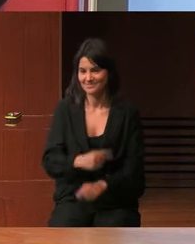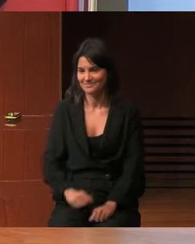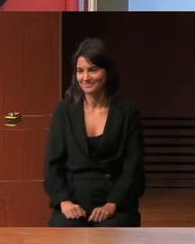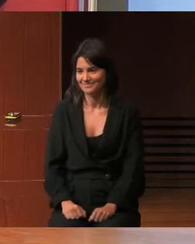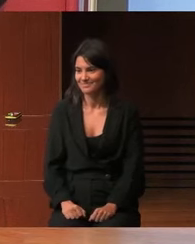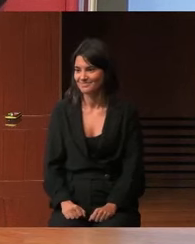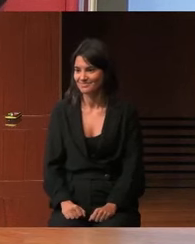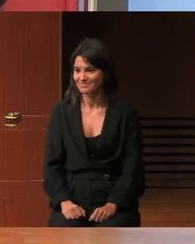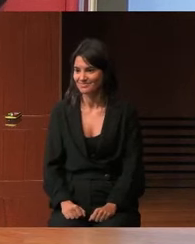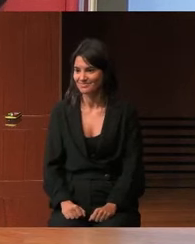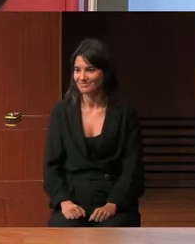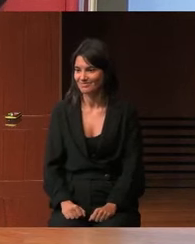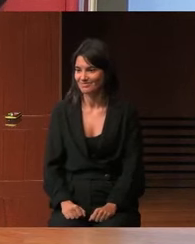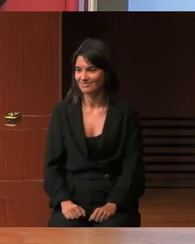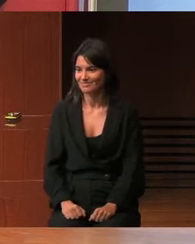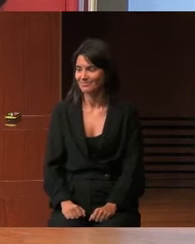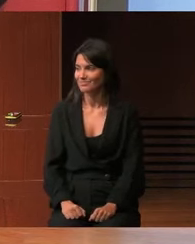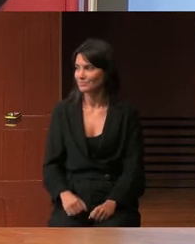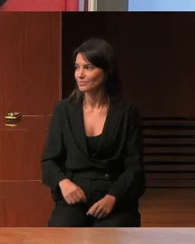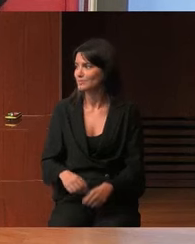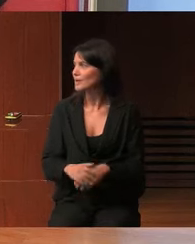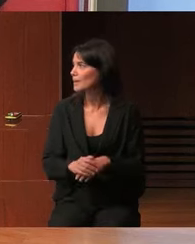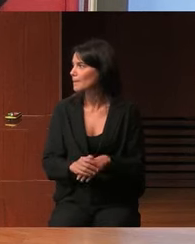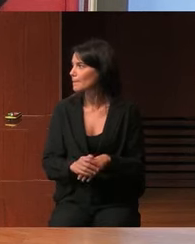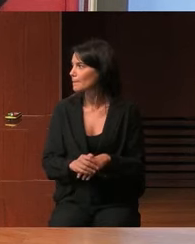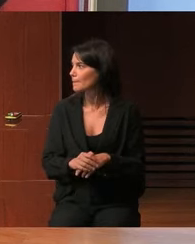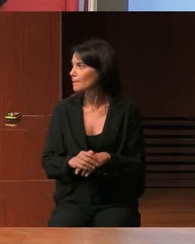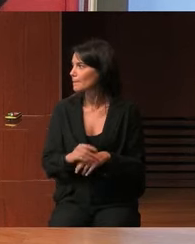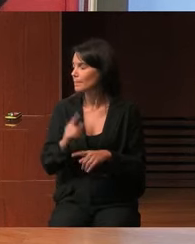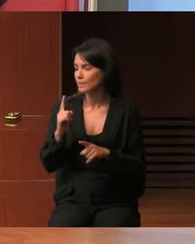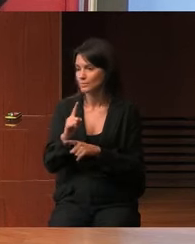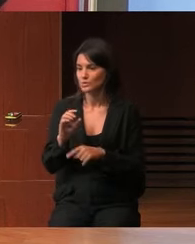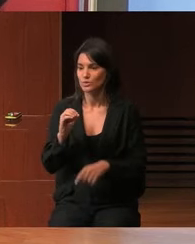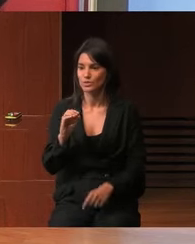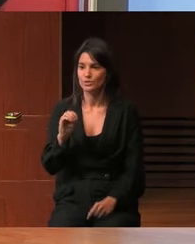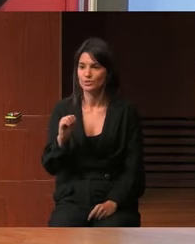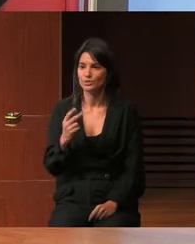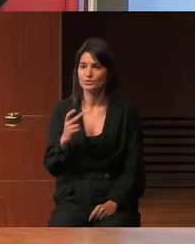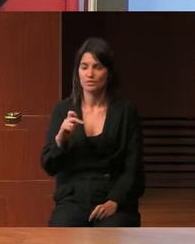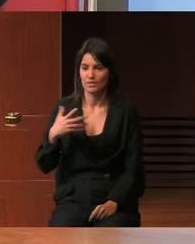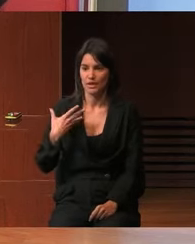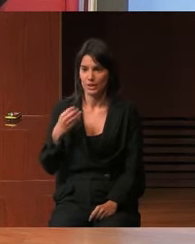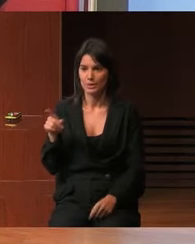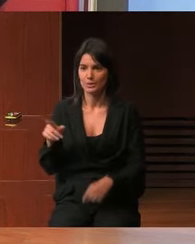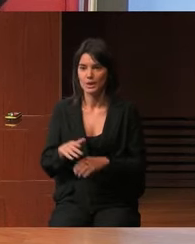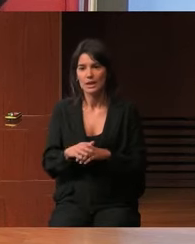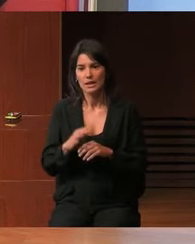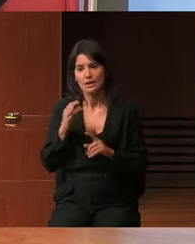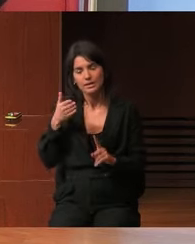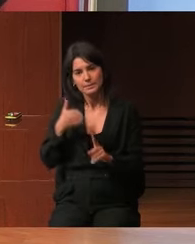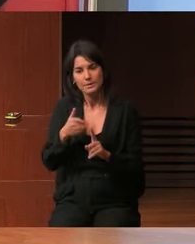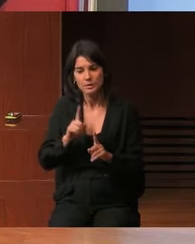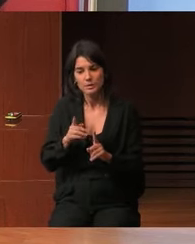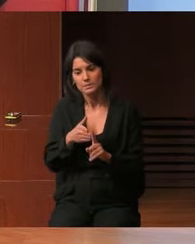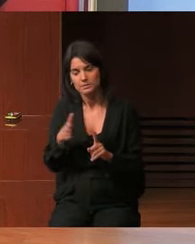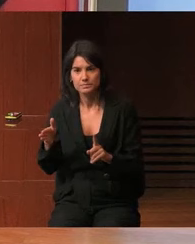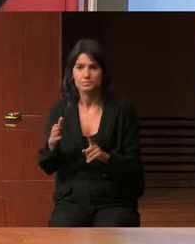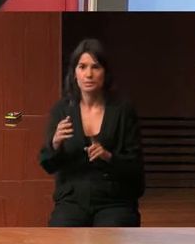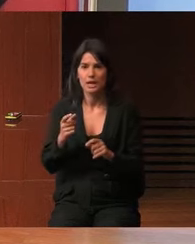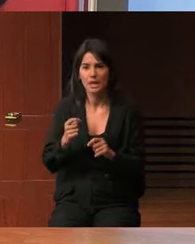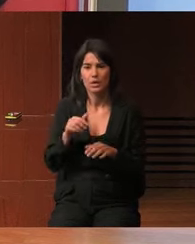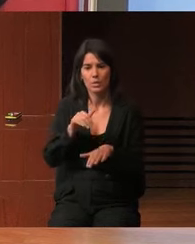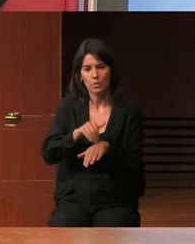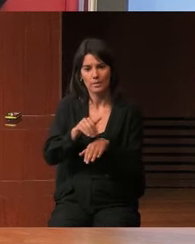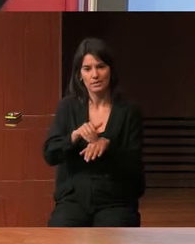Sim, só... exatamente, o professor Osvaldo vai só também acrescentar. Não era necessariamente sobre isto, mas era um comentário um pouco cruzado